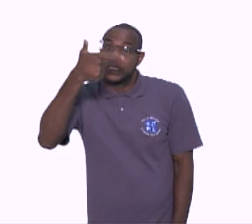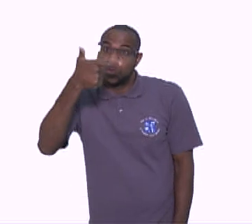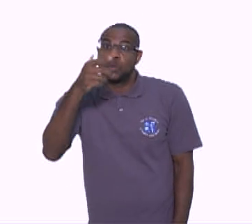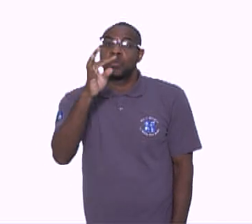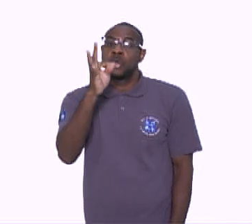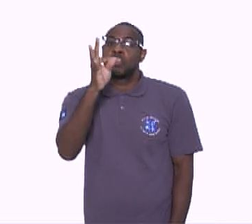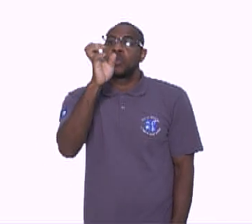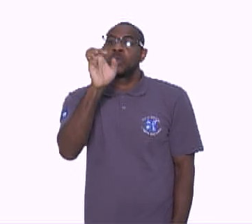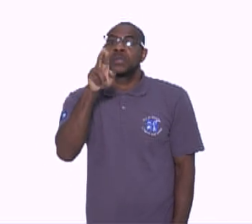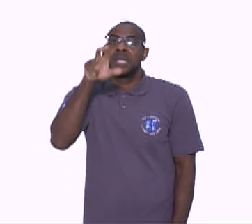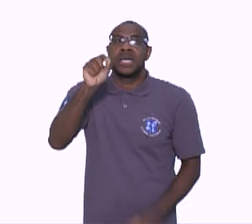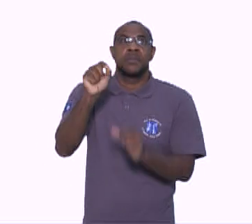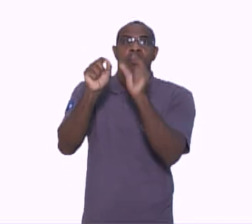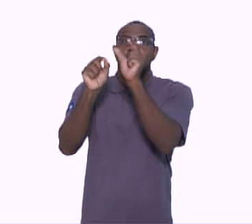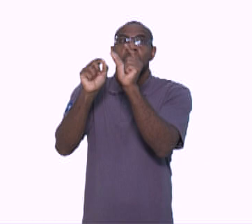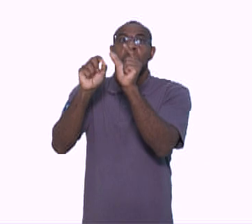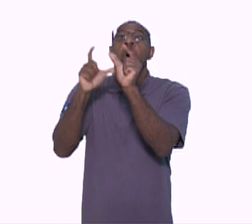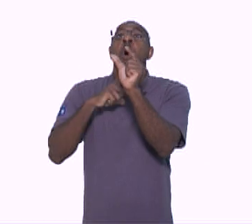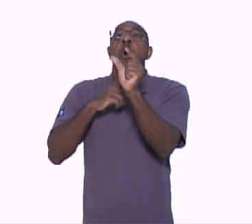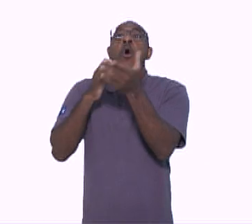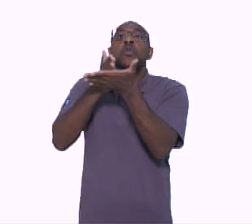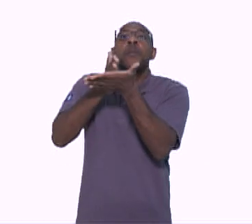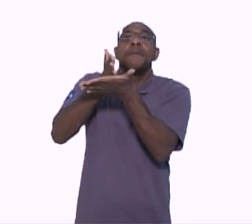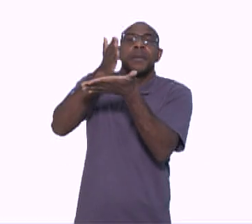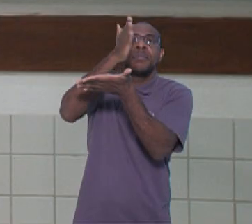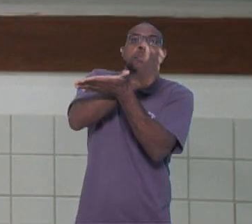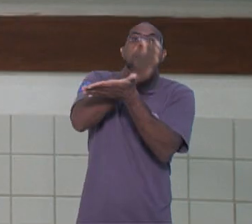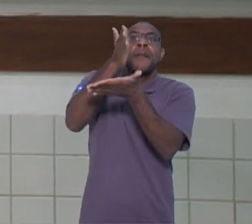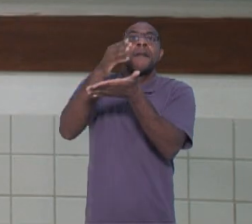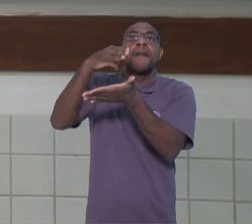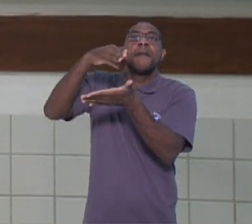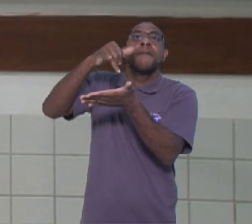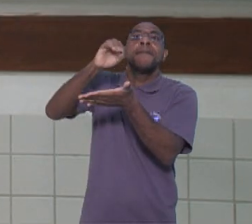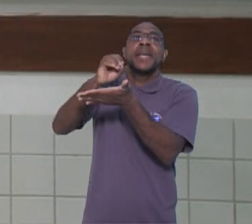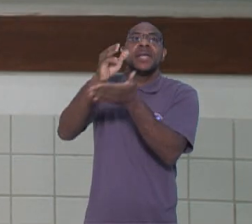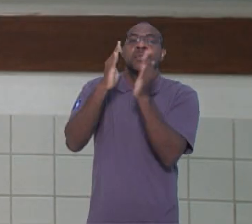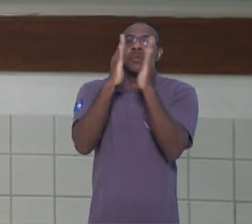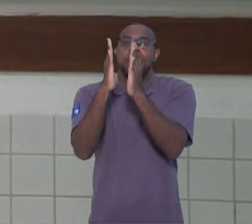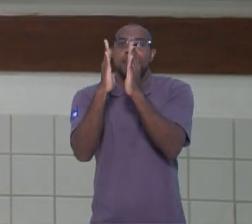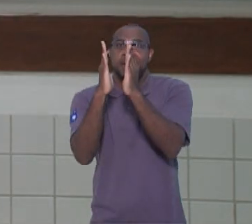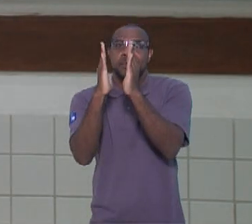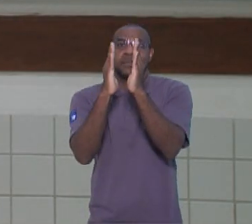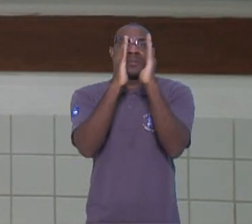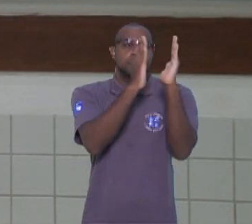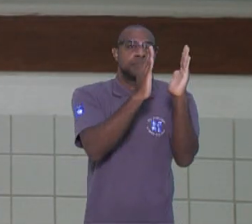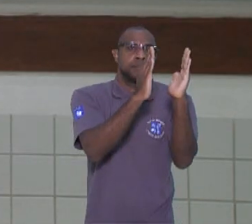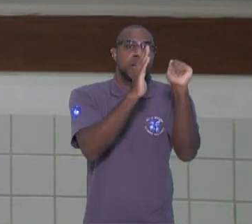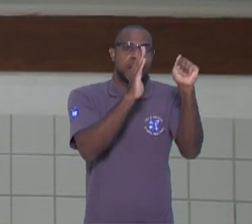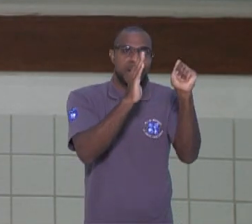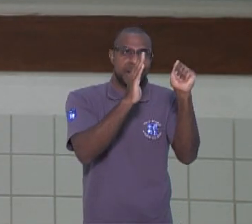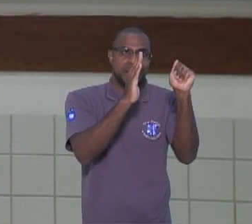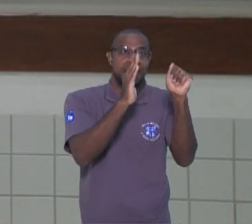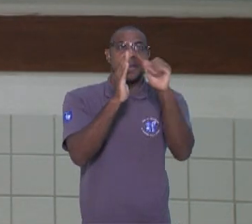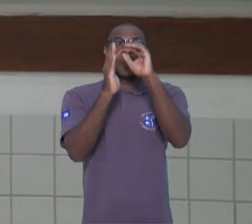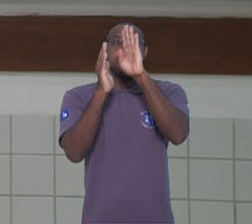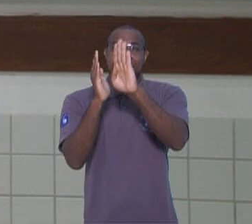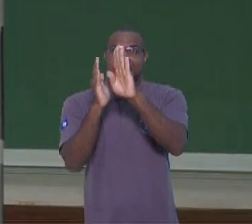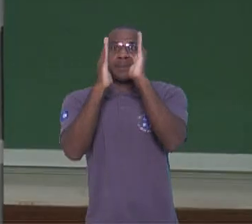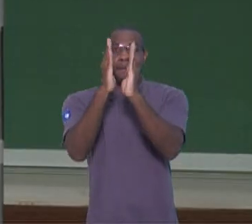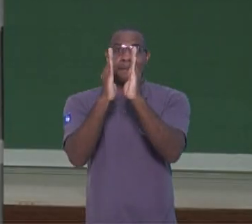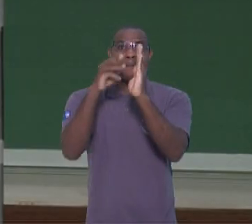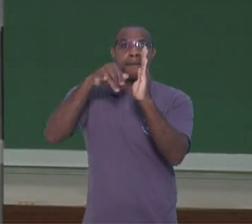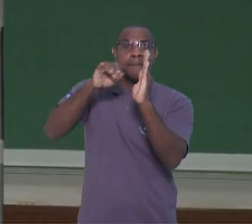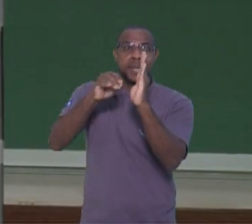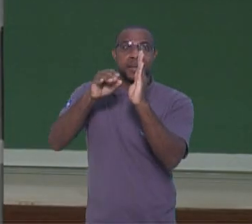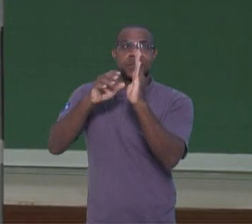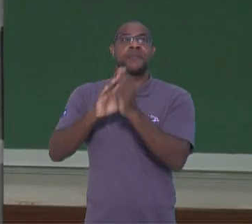ou termo do meio. Beleza? Agora vamos para o último. C.